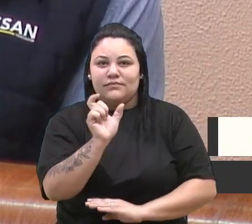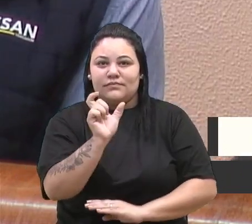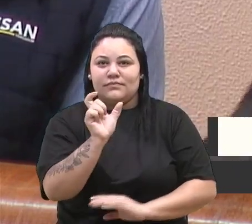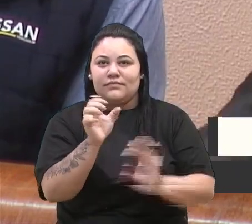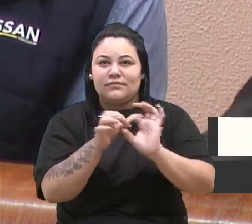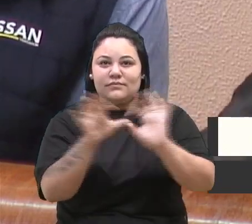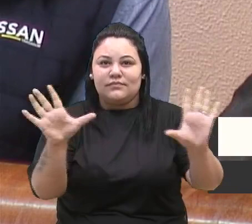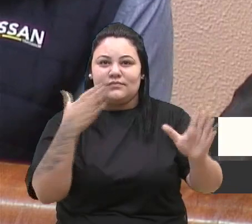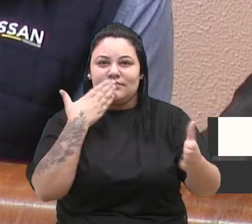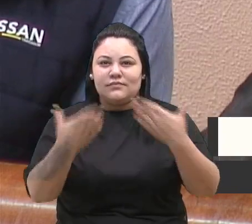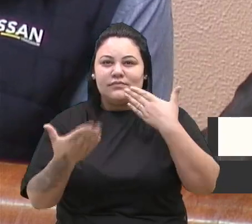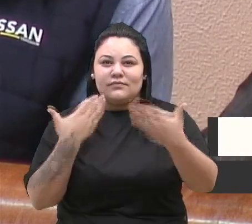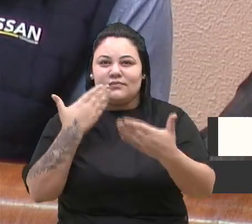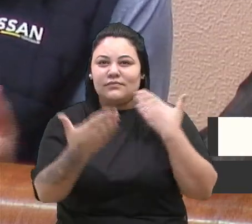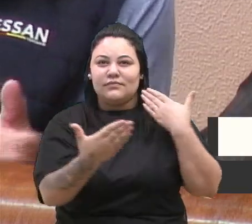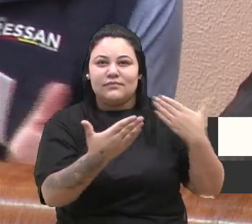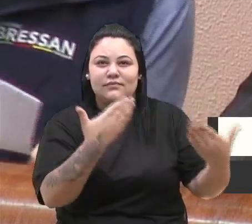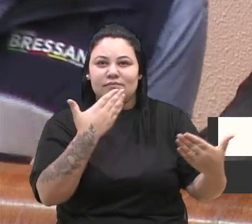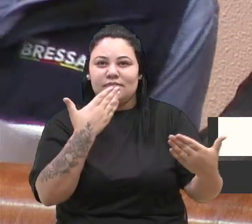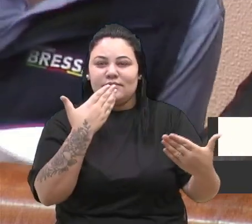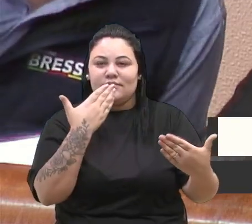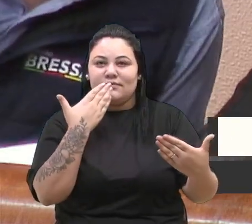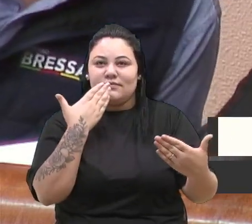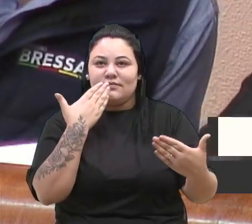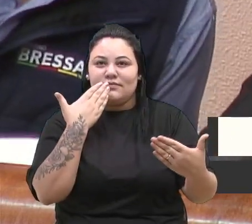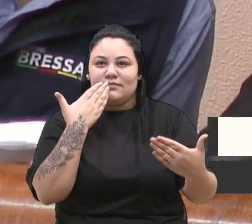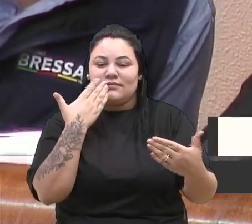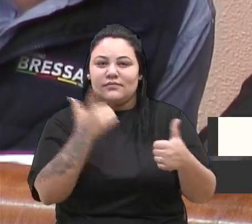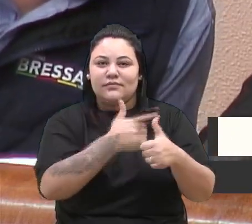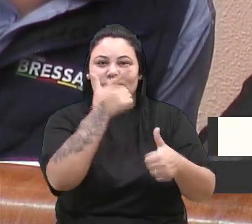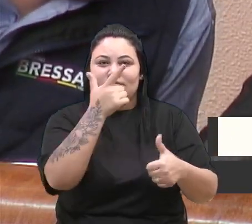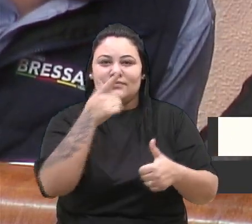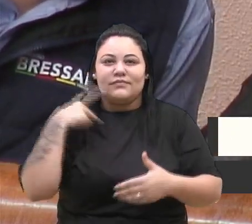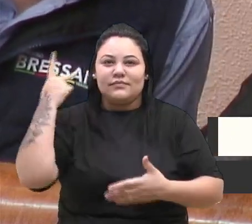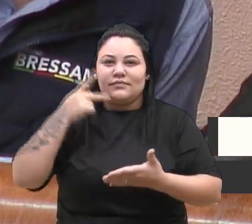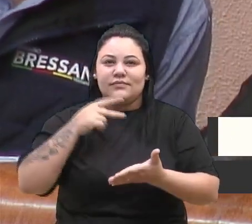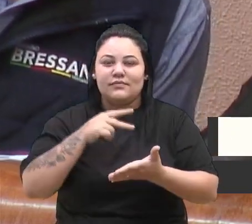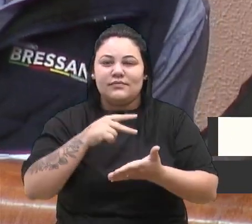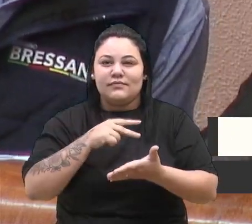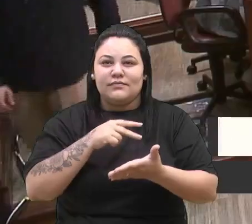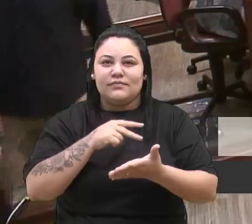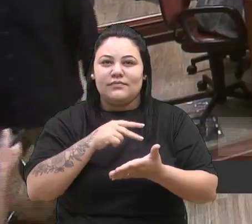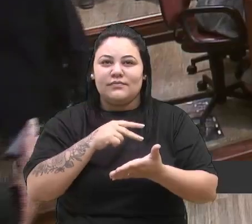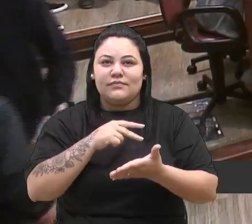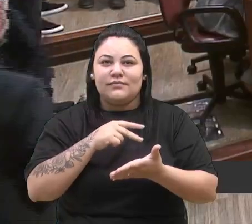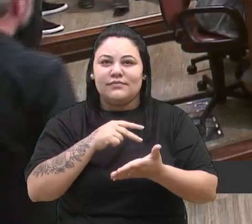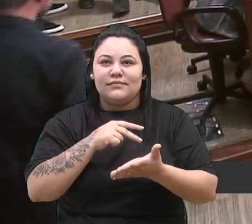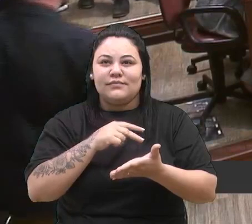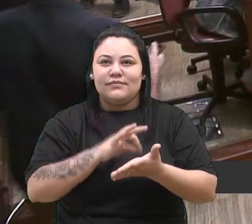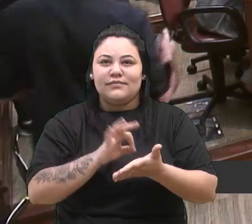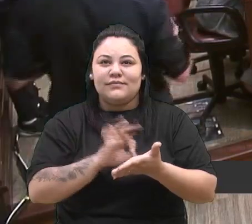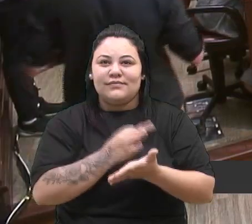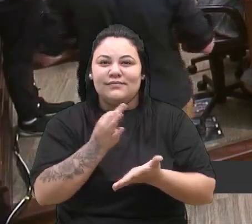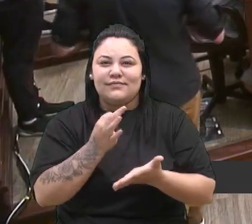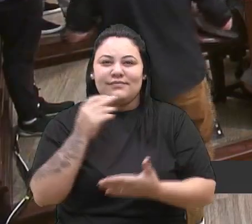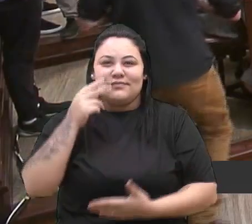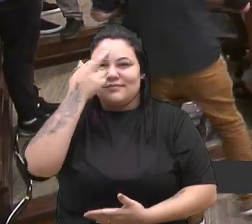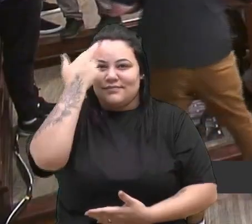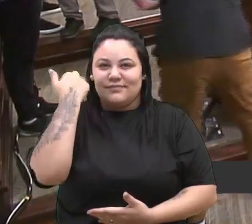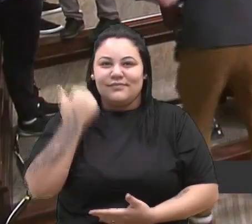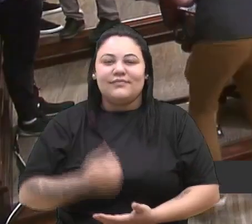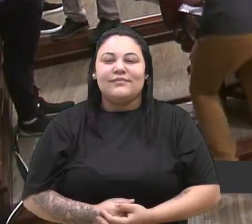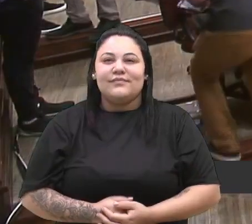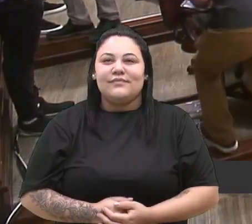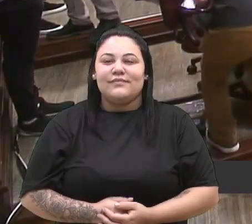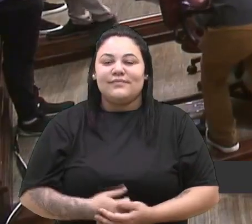a palavra, presidente. Peço a palavra. Peço a palavra. Primeiro vereador inscrito, Rafael Bueno. Peço a palavra. Obrigado, presidente.